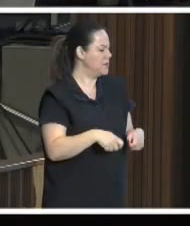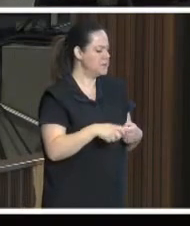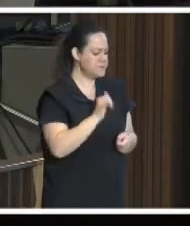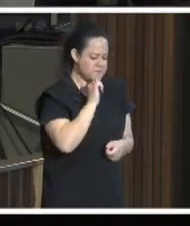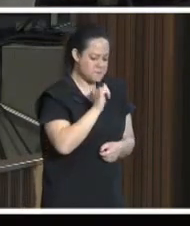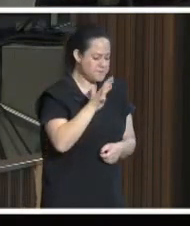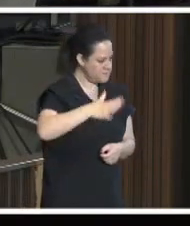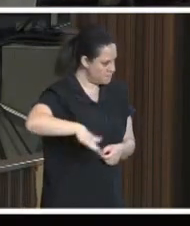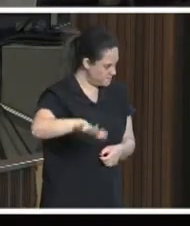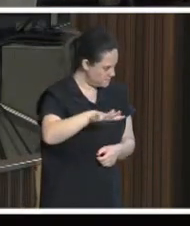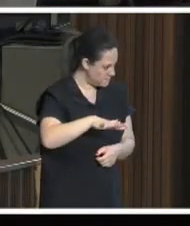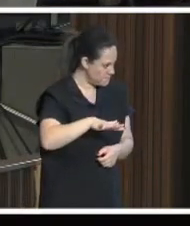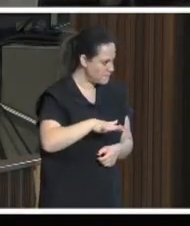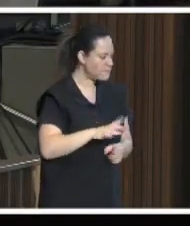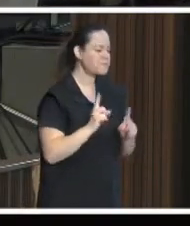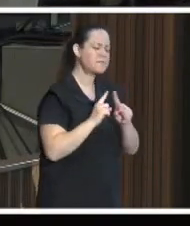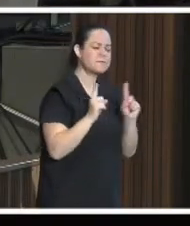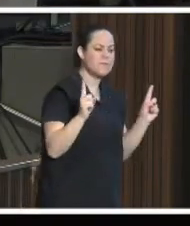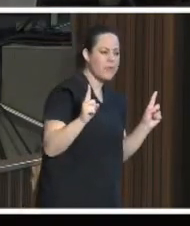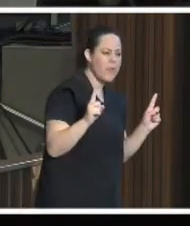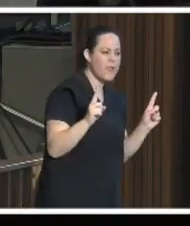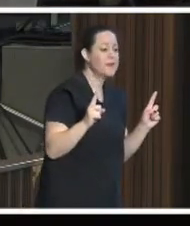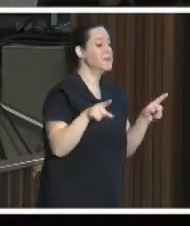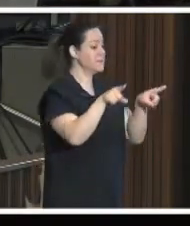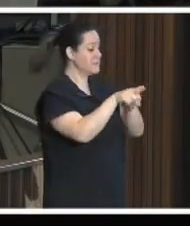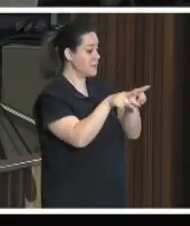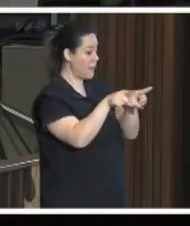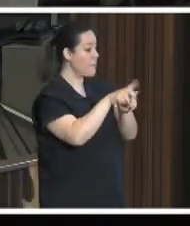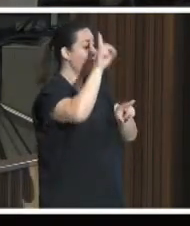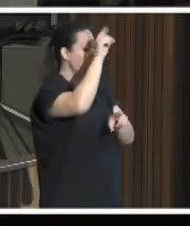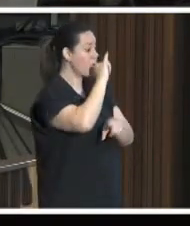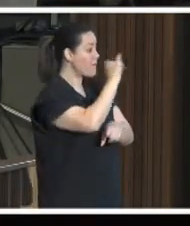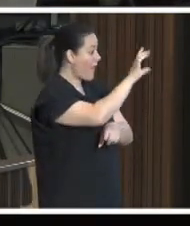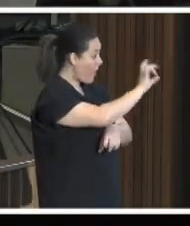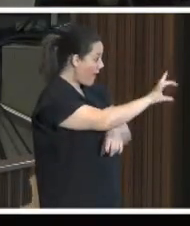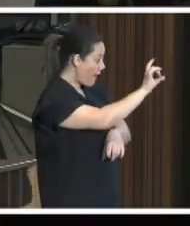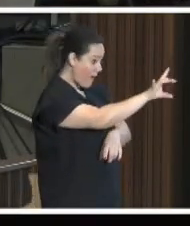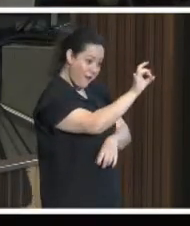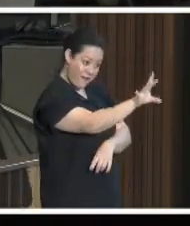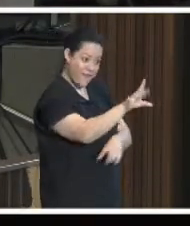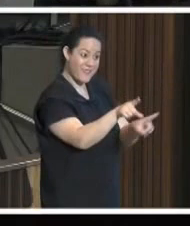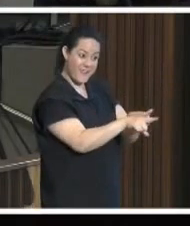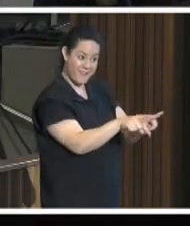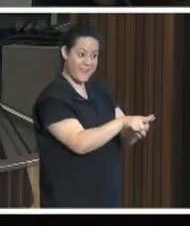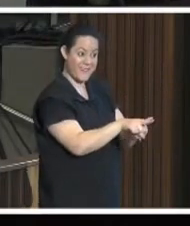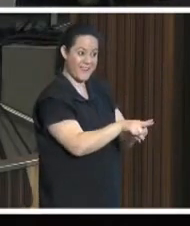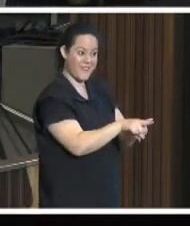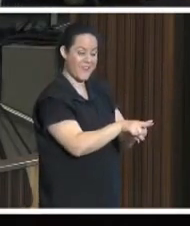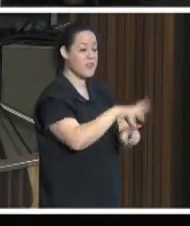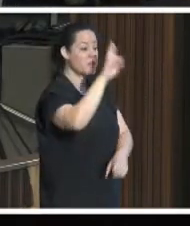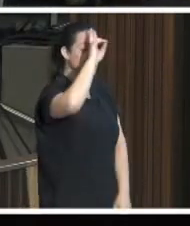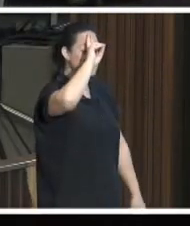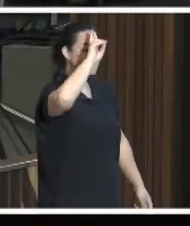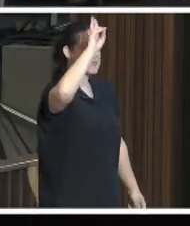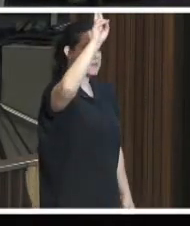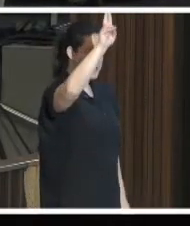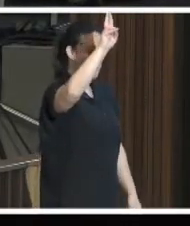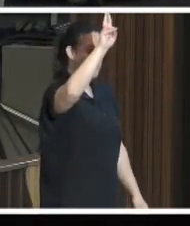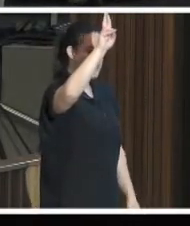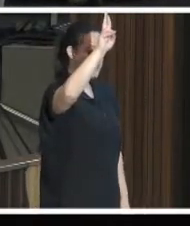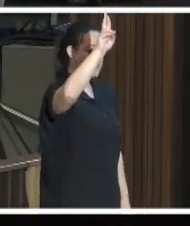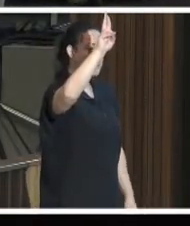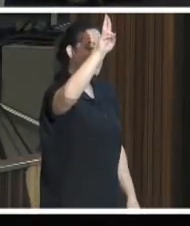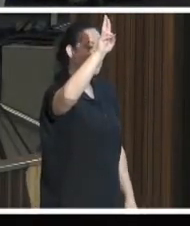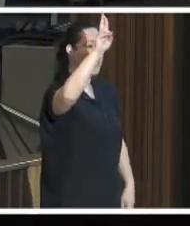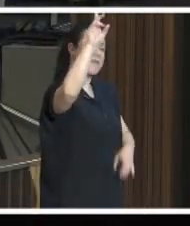estavam lá. Mas na verdade essa é a mensagem de Deus para cada um de nós. O Senhor vem